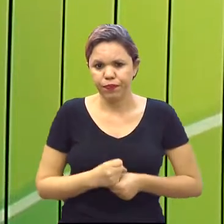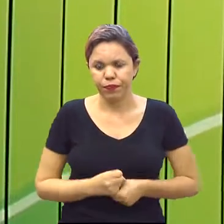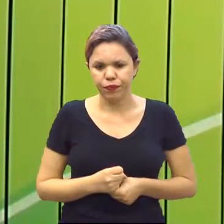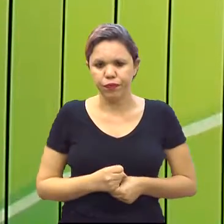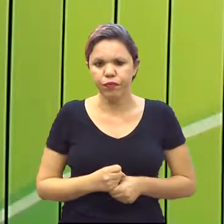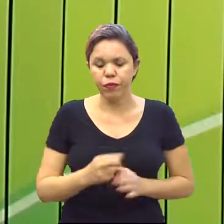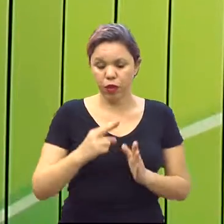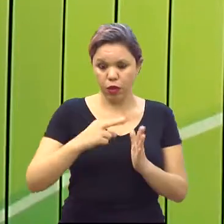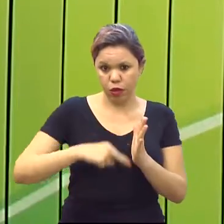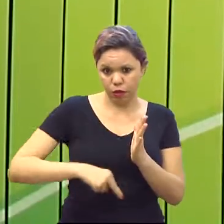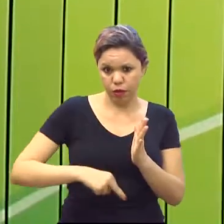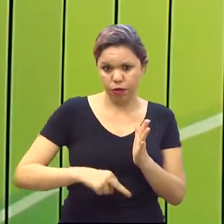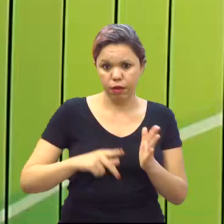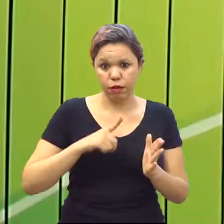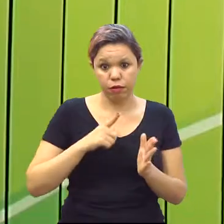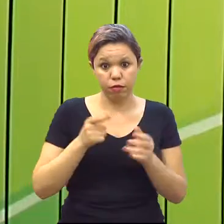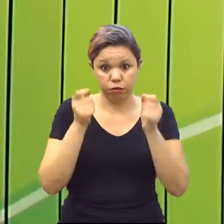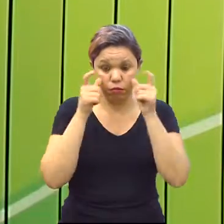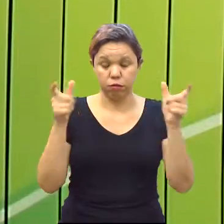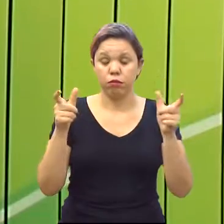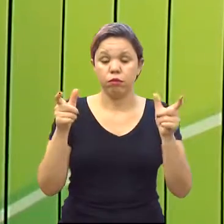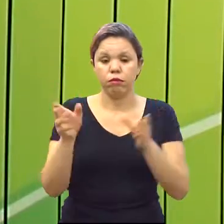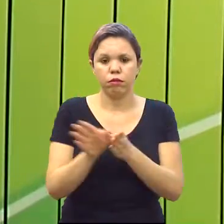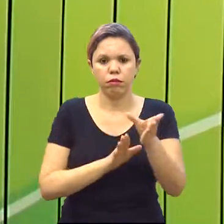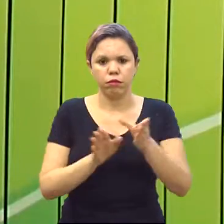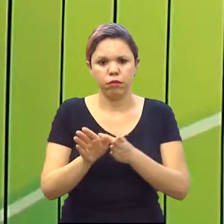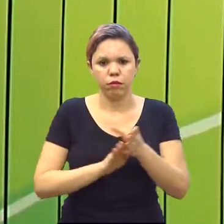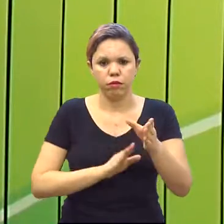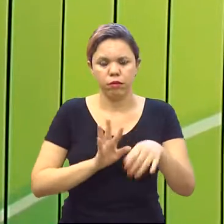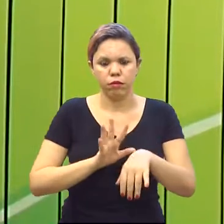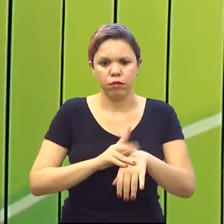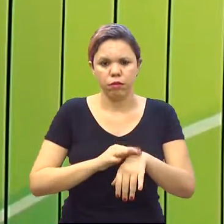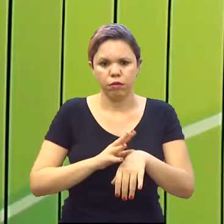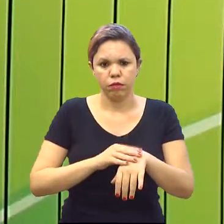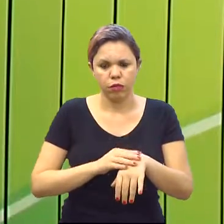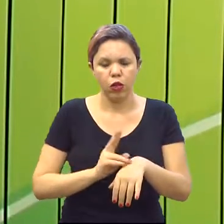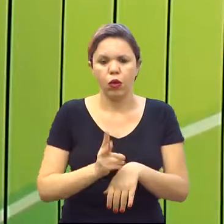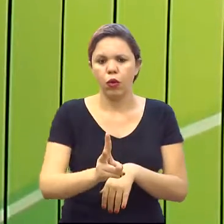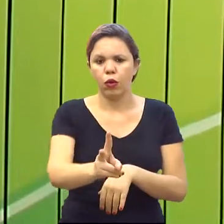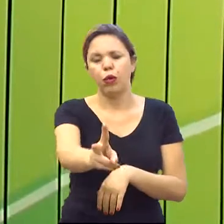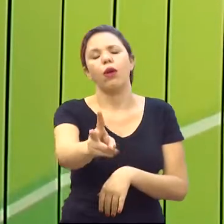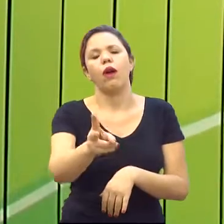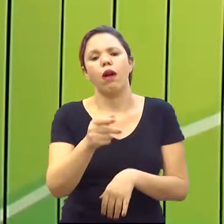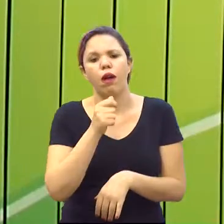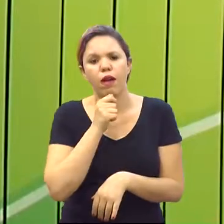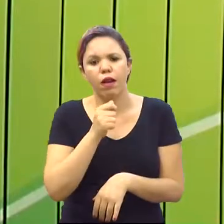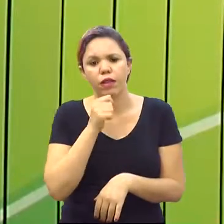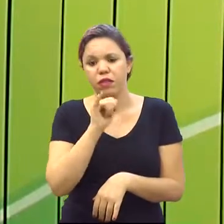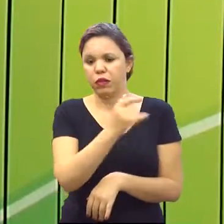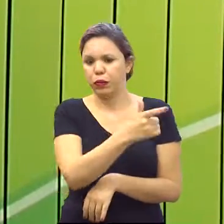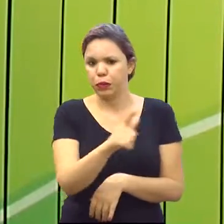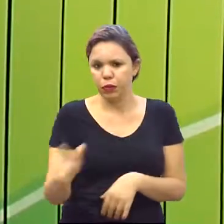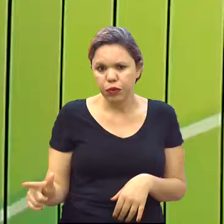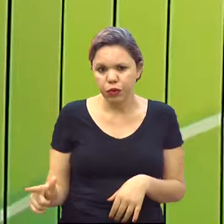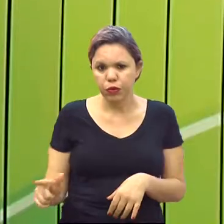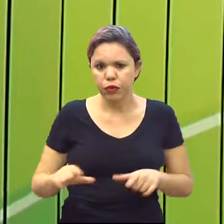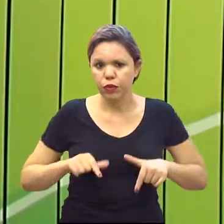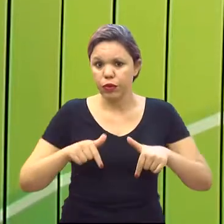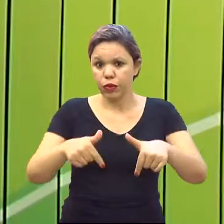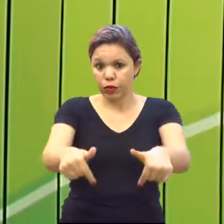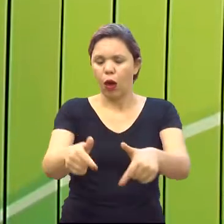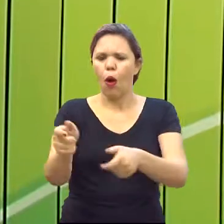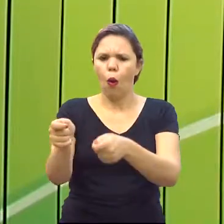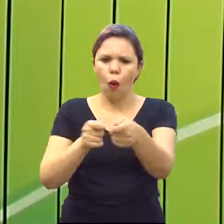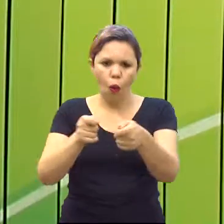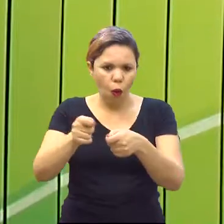anos. O relatório traz ainda um alerta e diz que as doenças seguirão nessa tendência se não houver uma